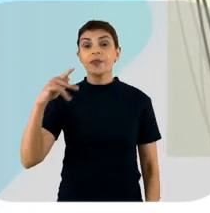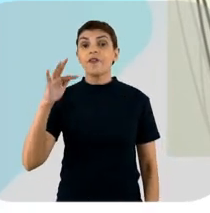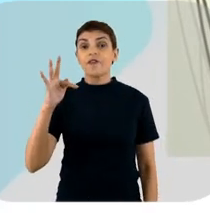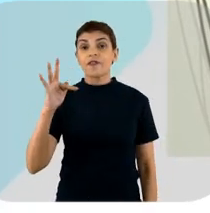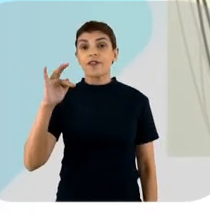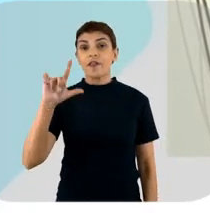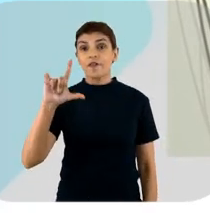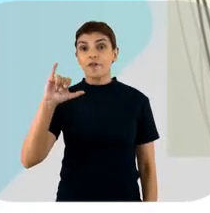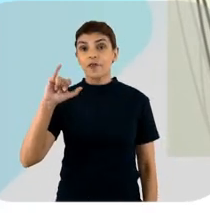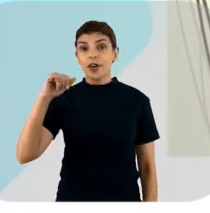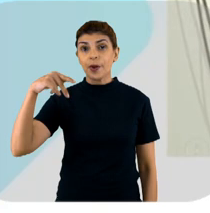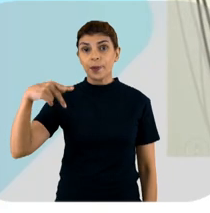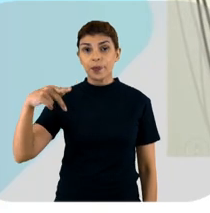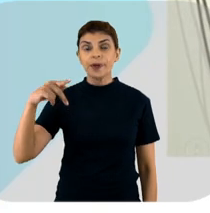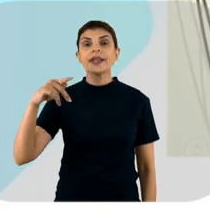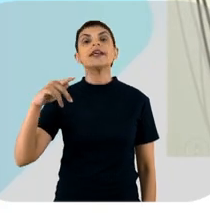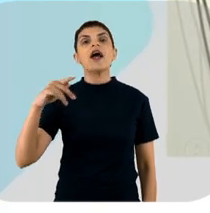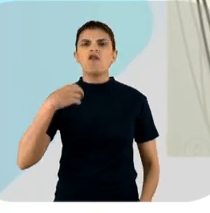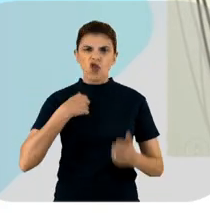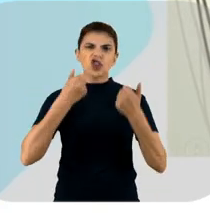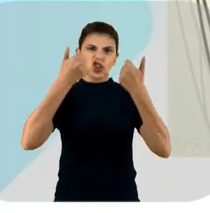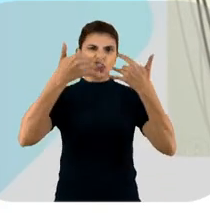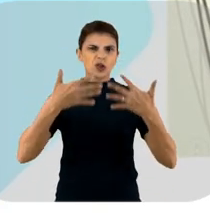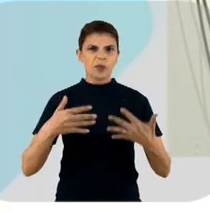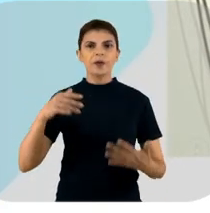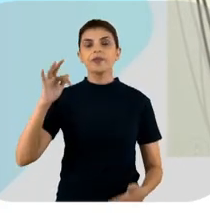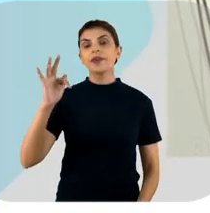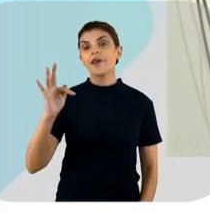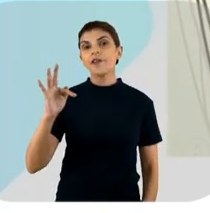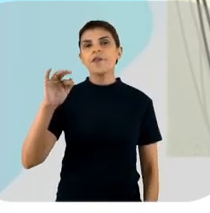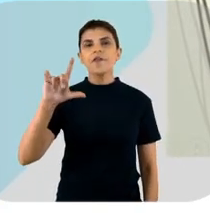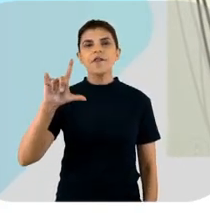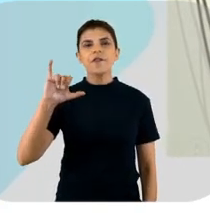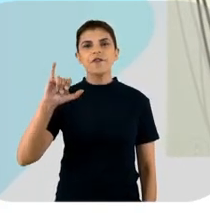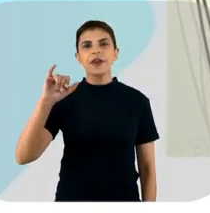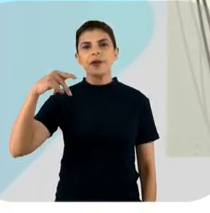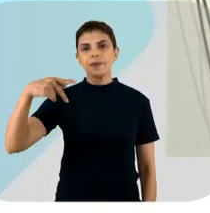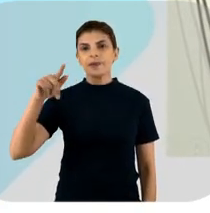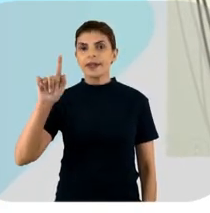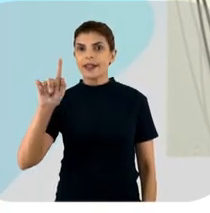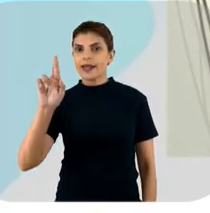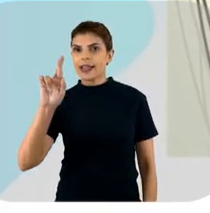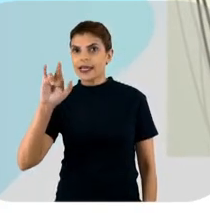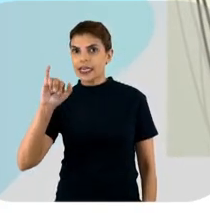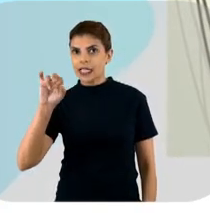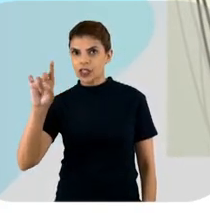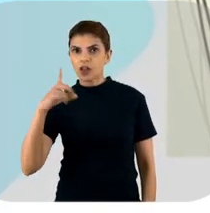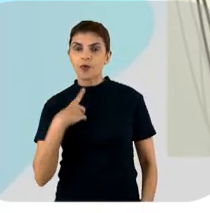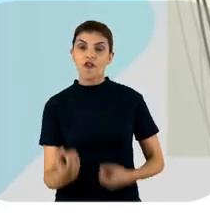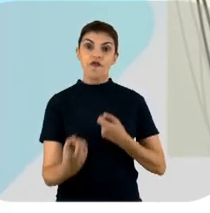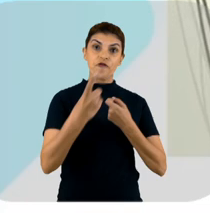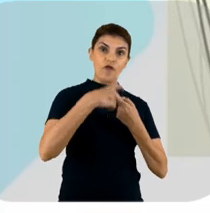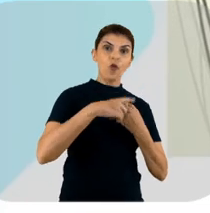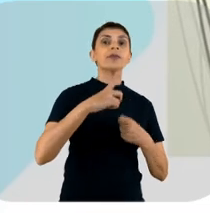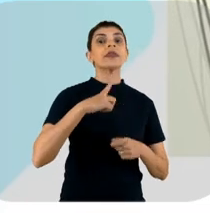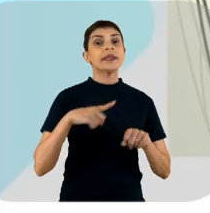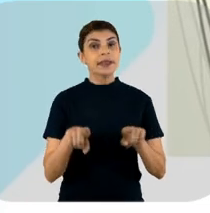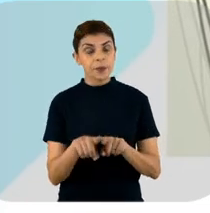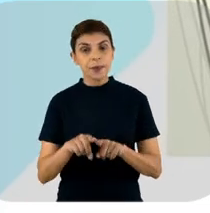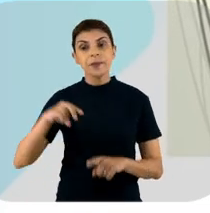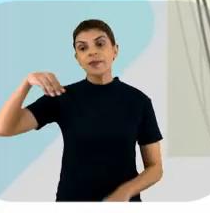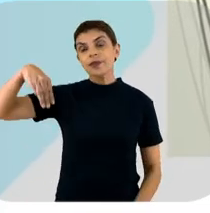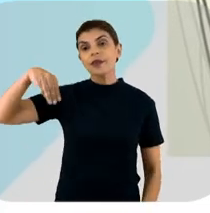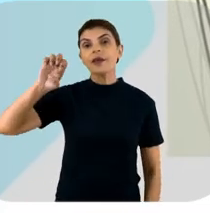Flipgrid. Já volto para ele. Já explico daqui a pouco o Flipgrid, só para depois já não ter que voltar aqui. Tem